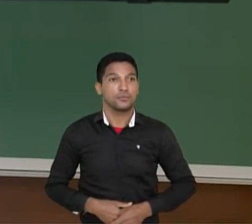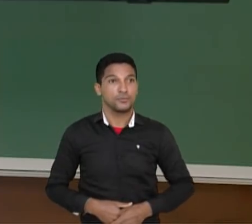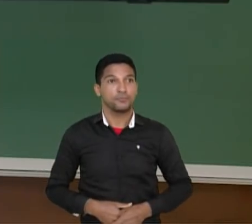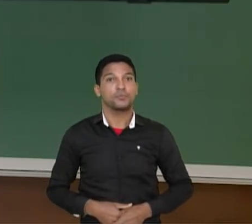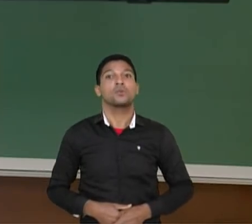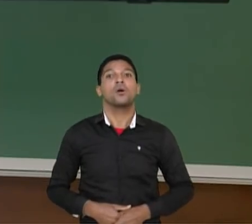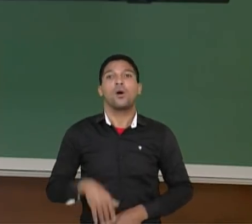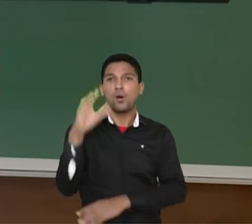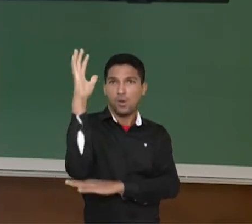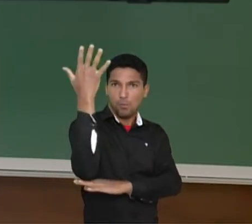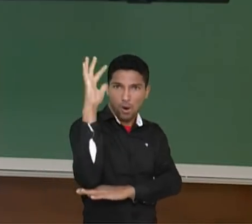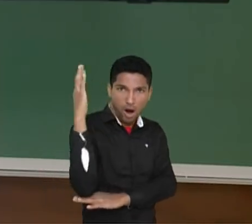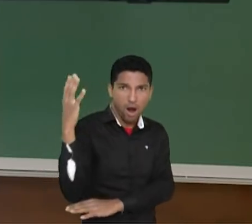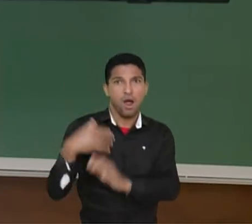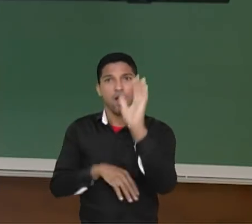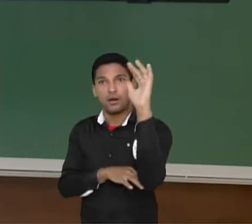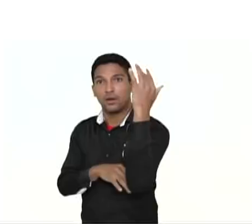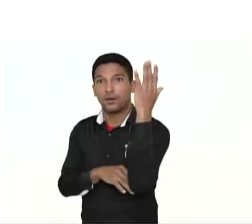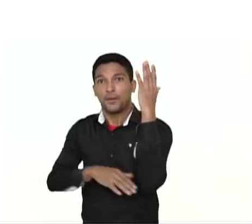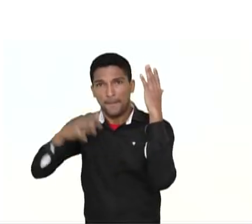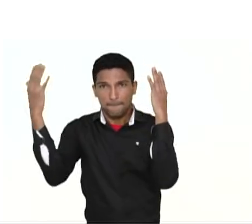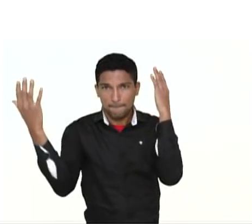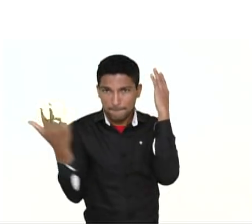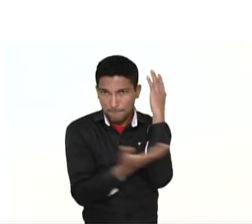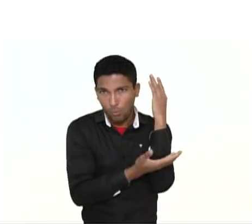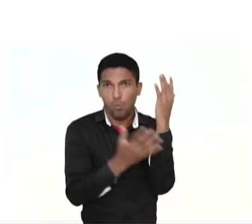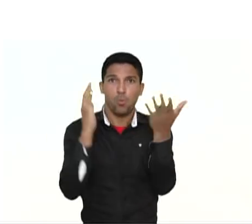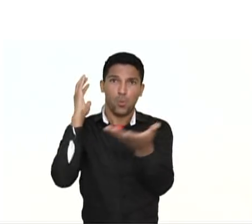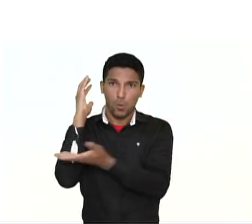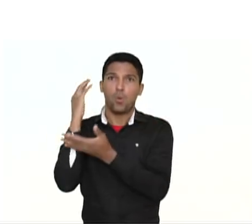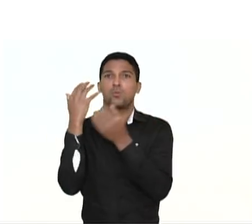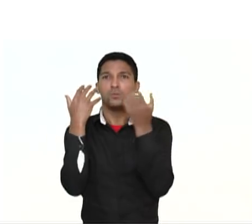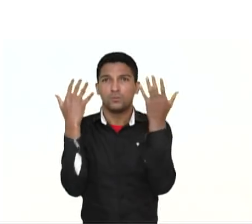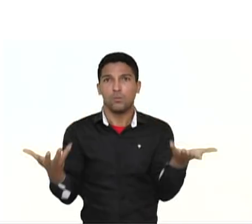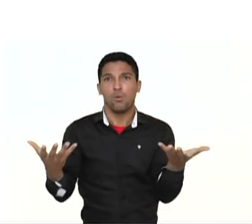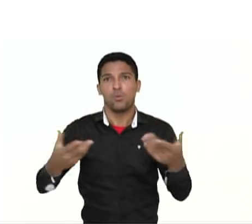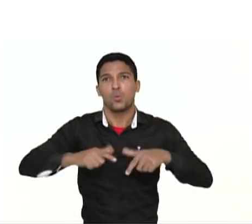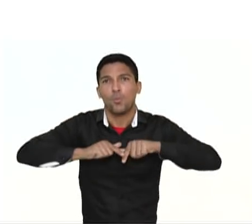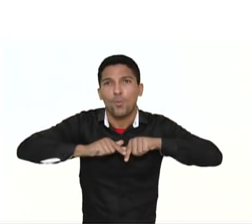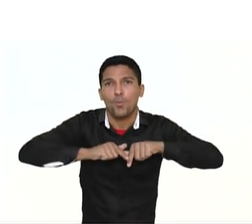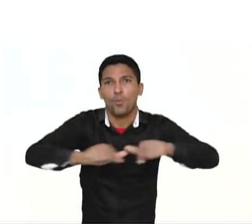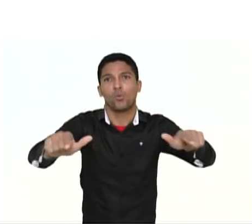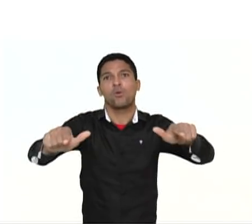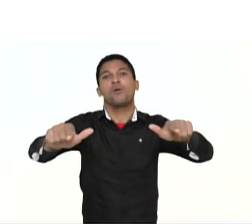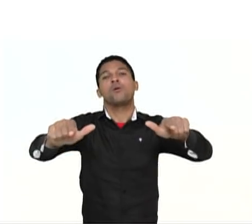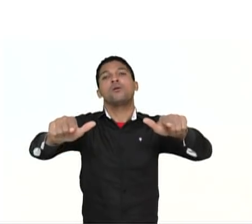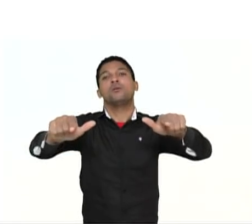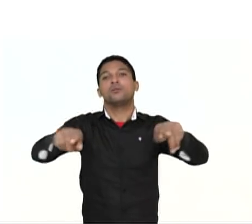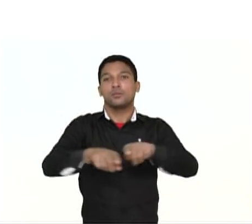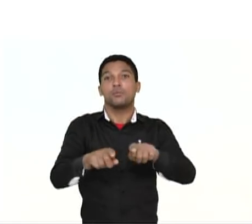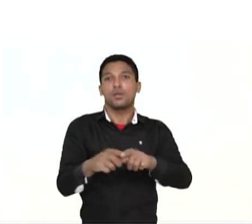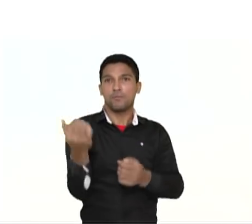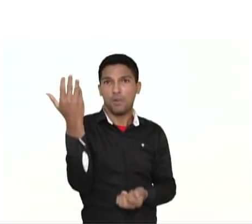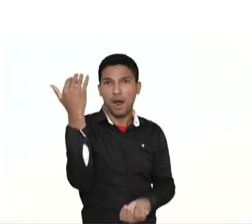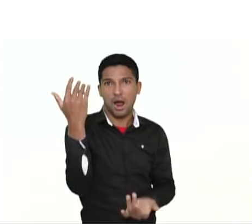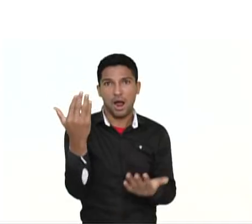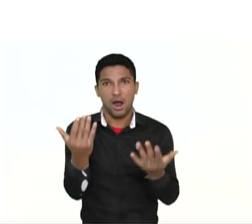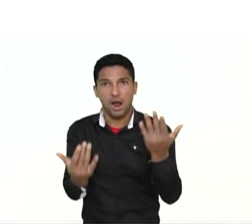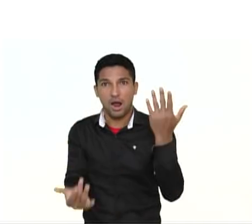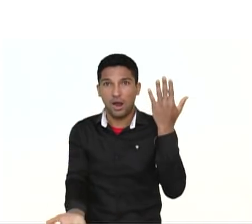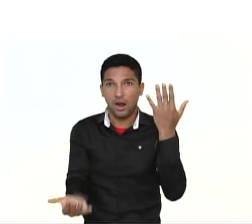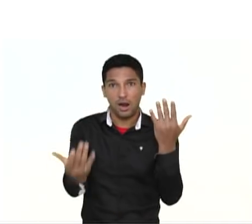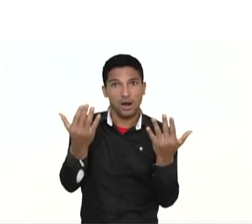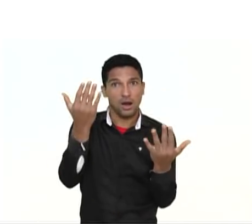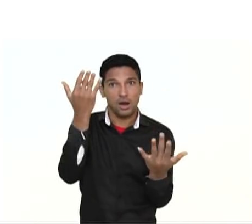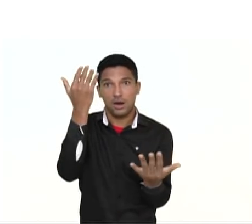Vastas áreas foram destruídas por desmatamento e fogo nos últimos anos, enfraquecendo o solo e até mesmo a